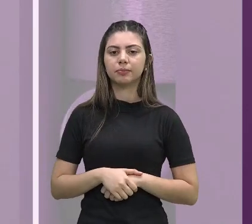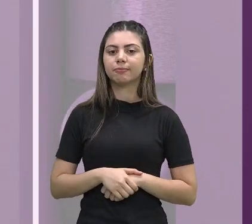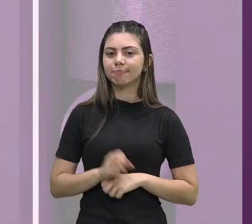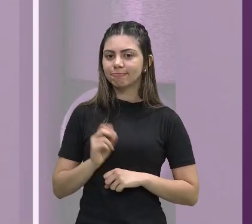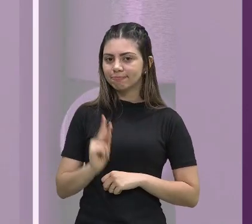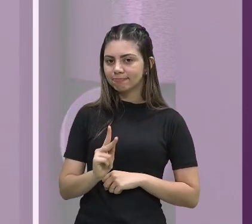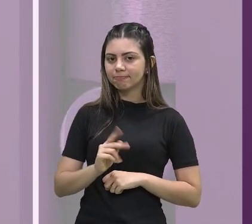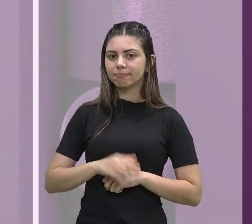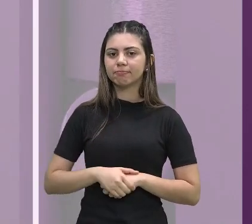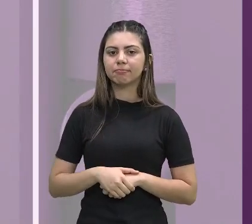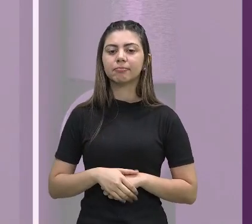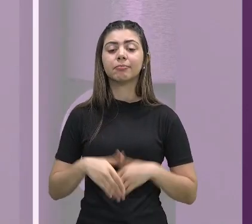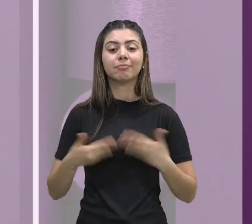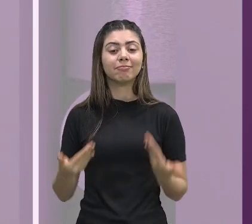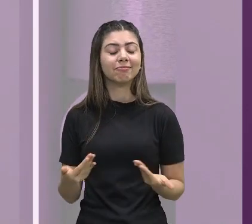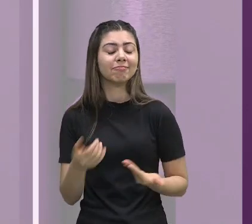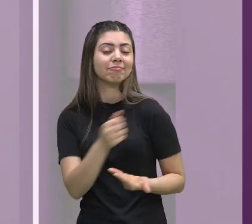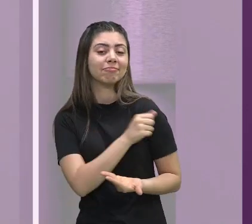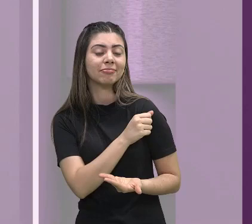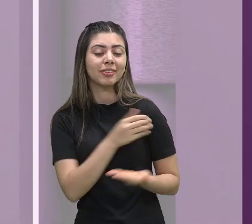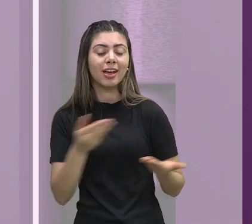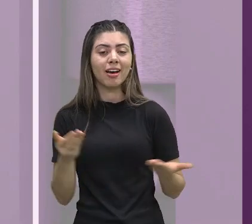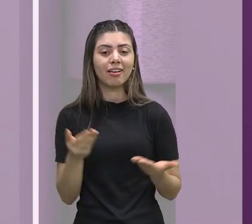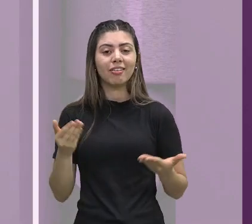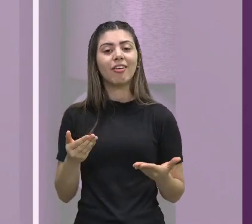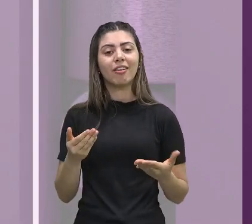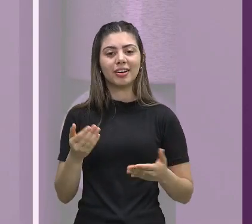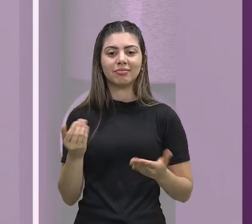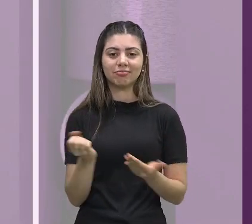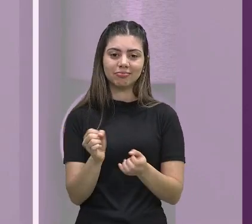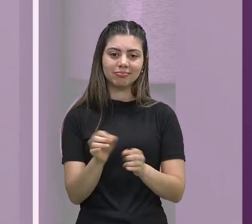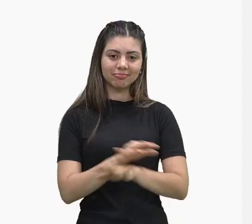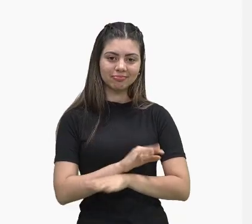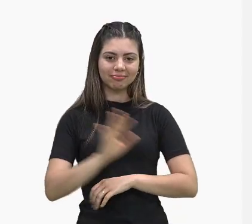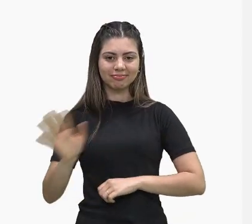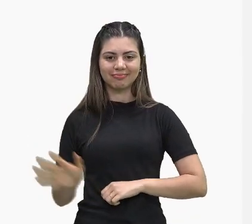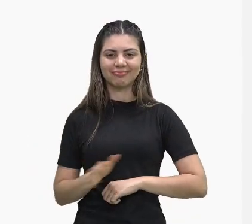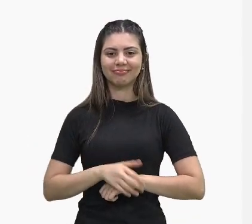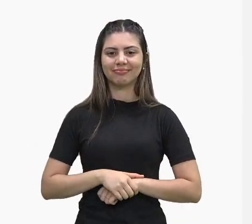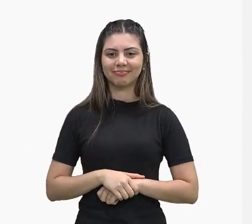beleza queridos alunos Essa foi a nossa aula de hoje